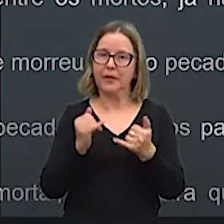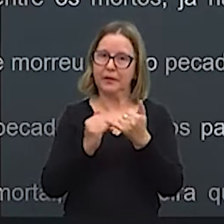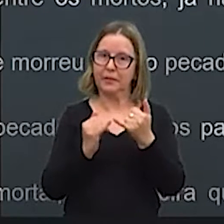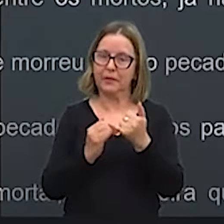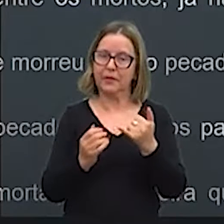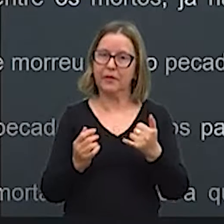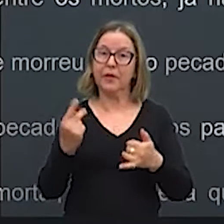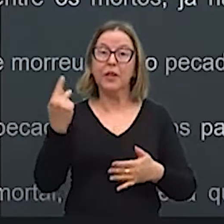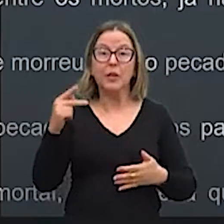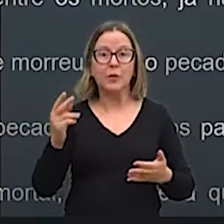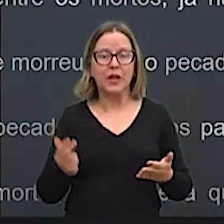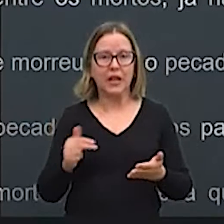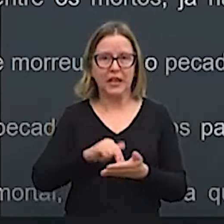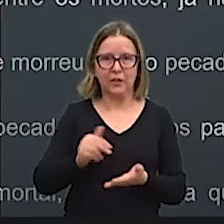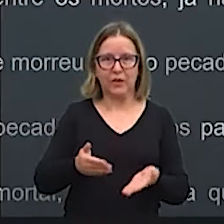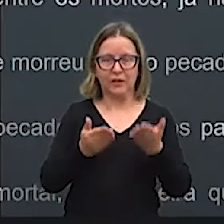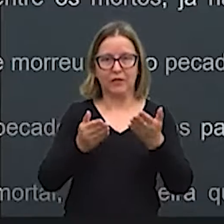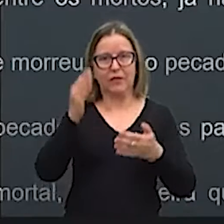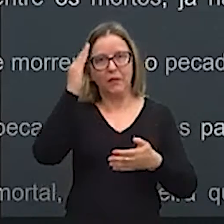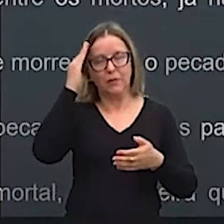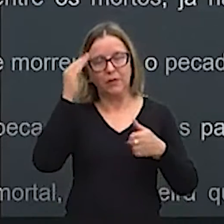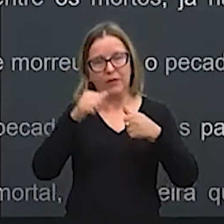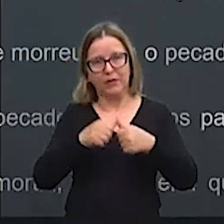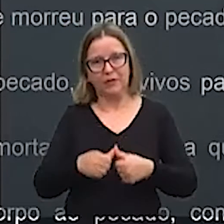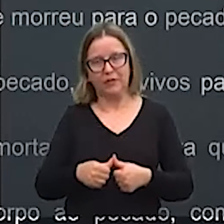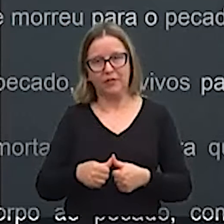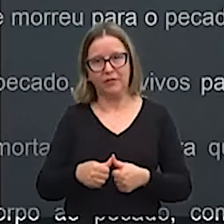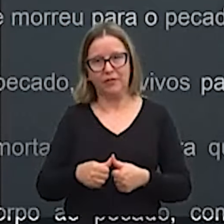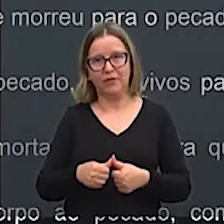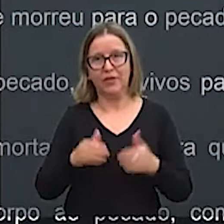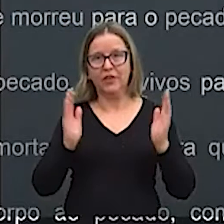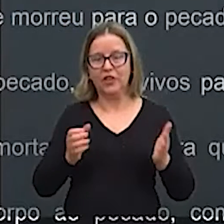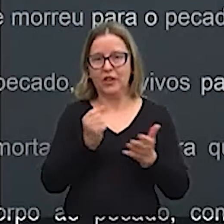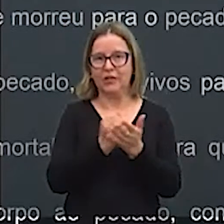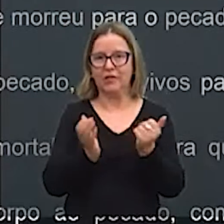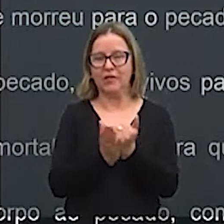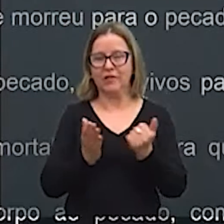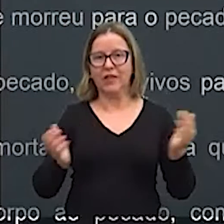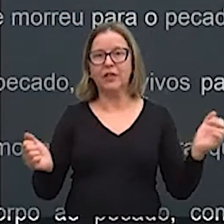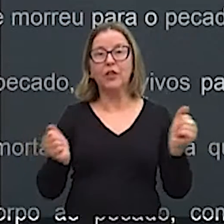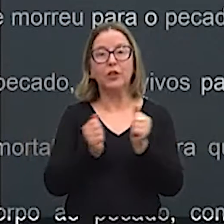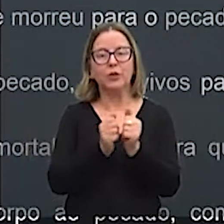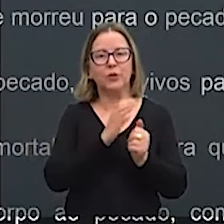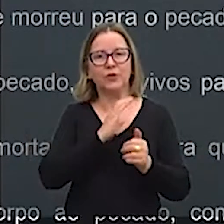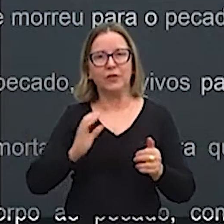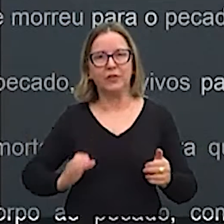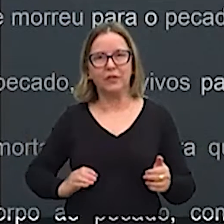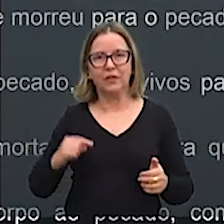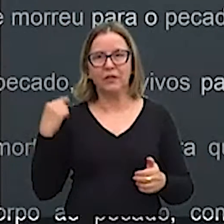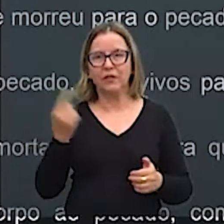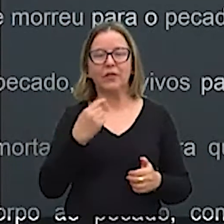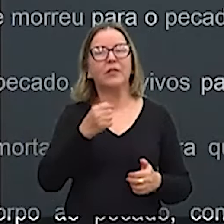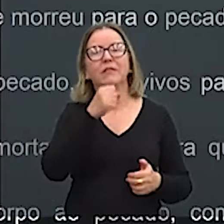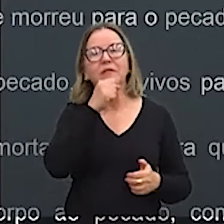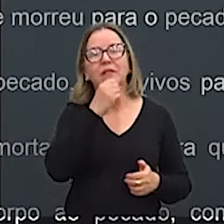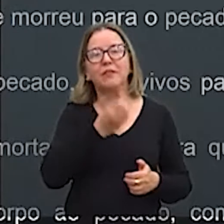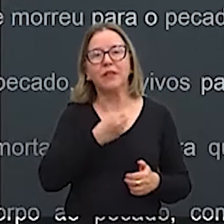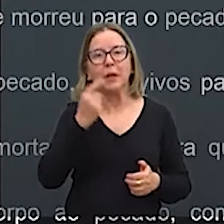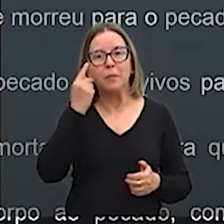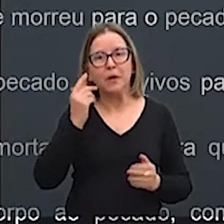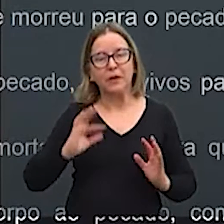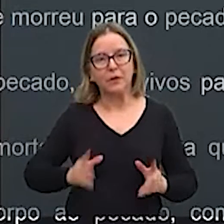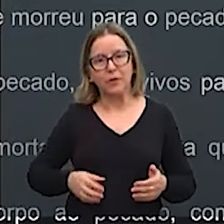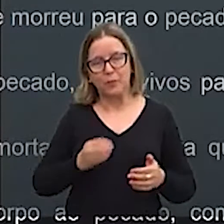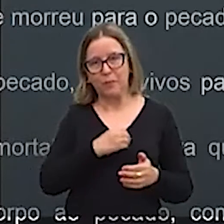sua ressurreição. Sabendo isto, que foi crucificado com ele o nosso velho homem, para que o corpo